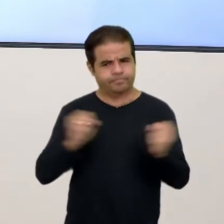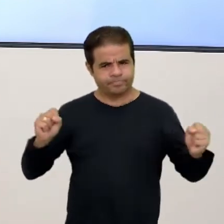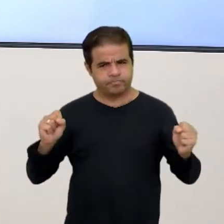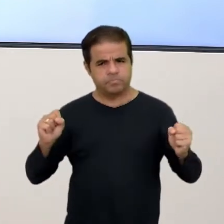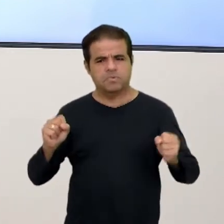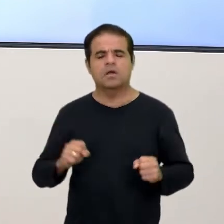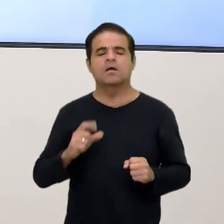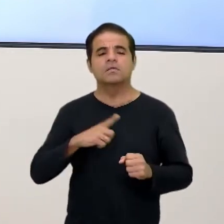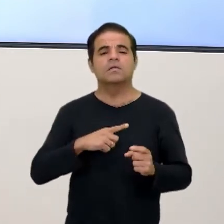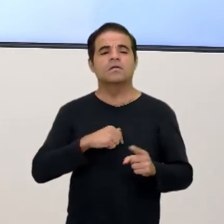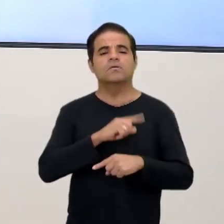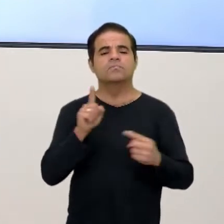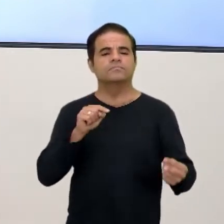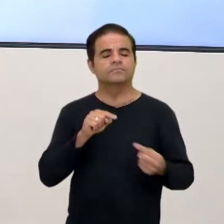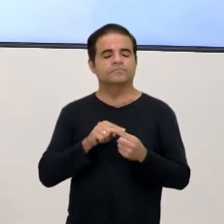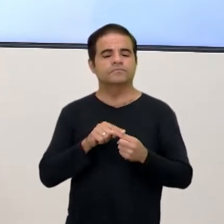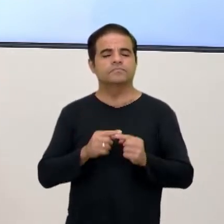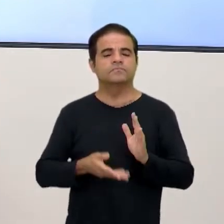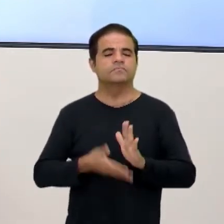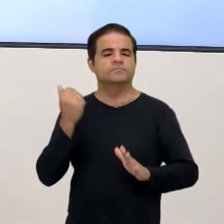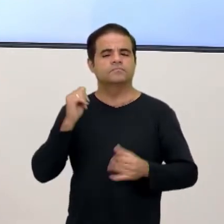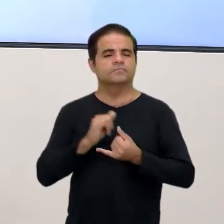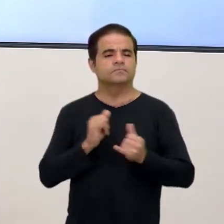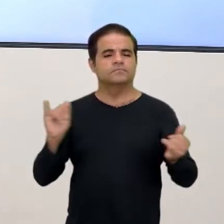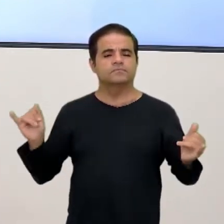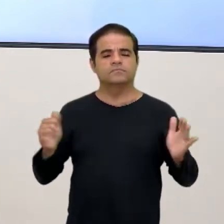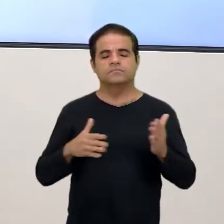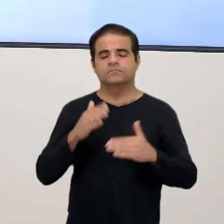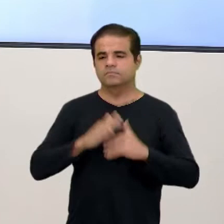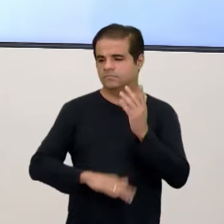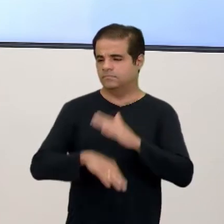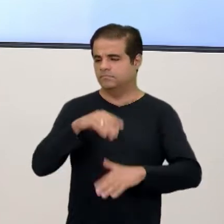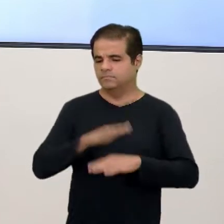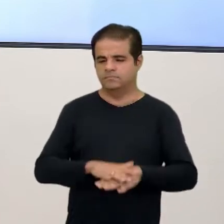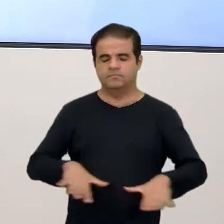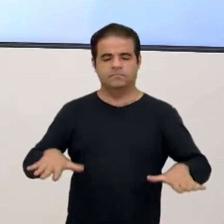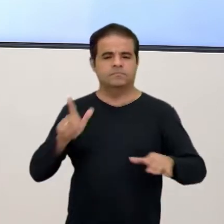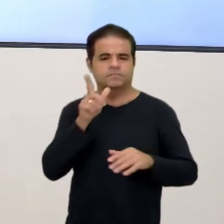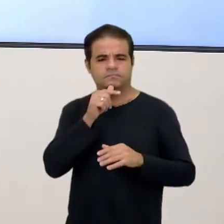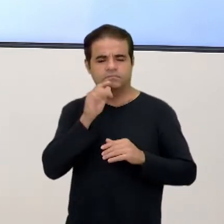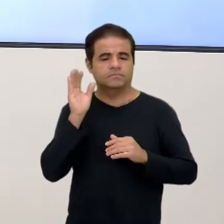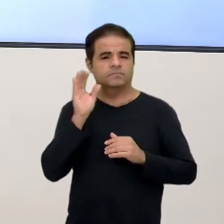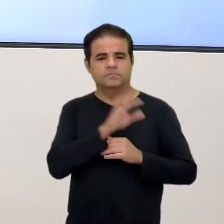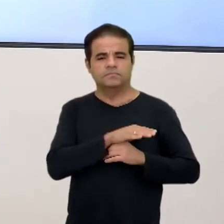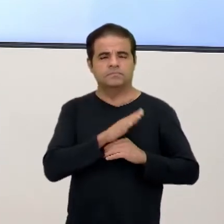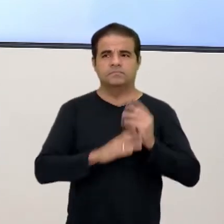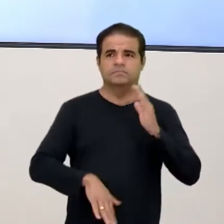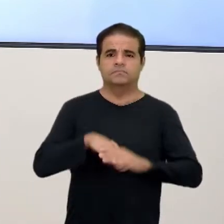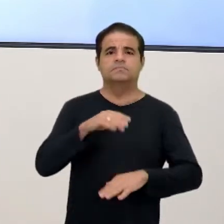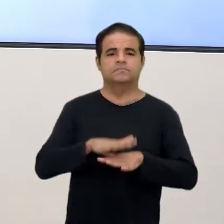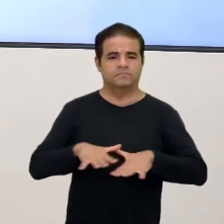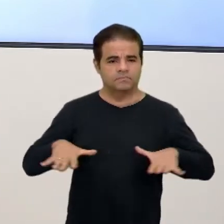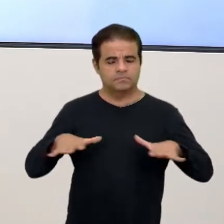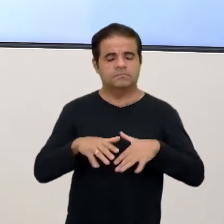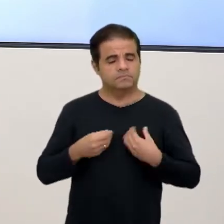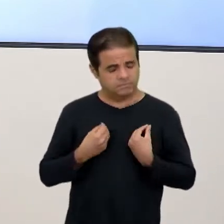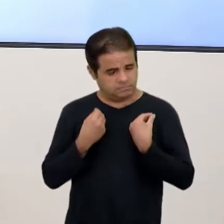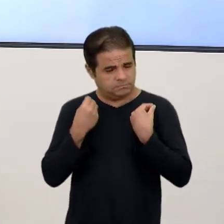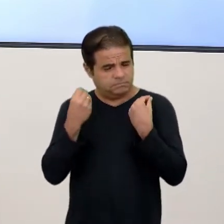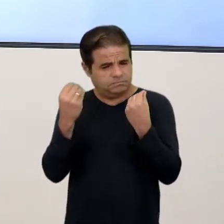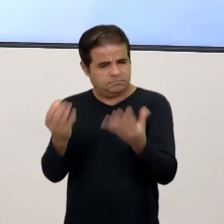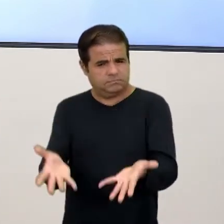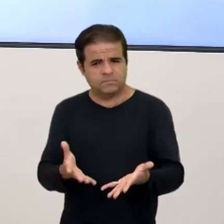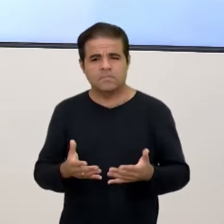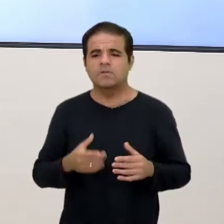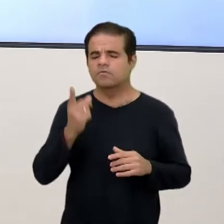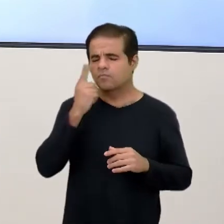ela tem a função aí de retirar o calor do solo para aquecer a água. Né? A eficiência, então, é todo o calor que é oferecido, quanto ela